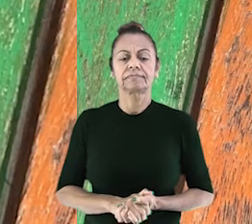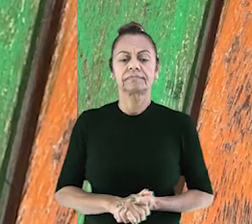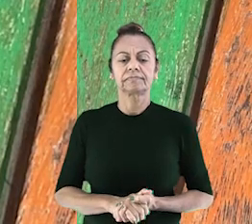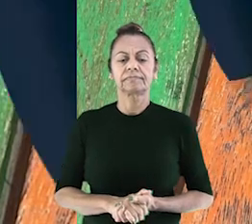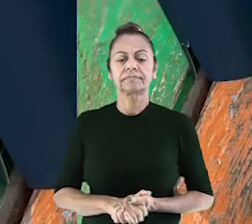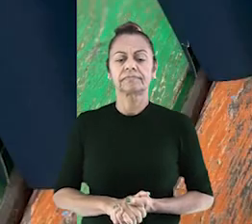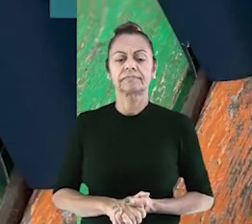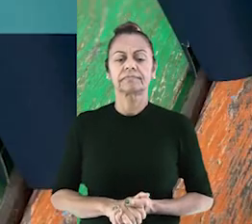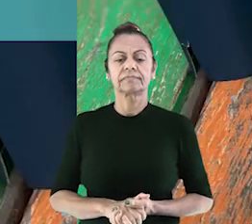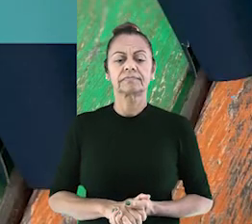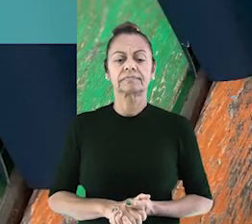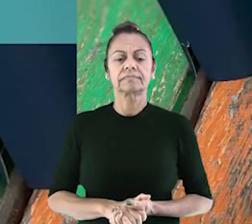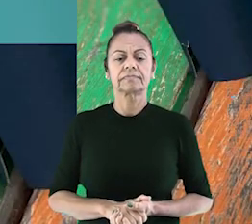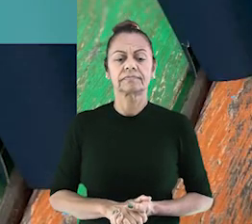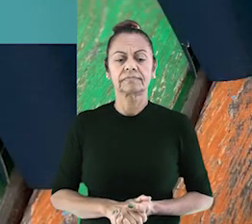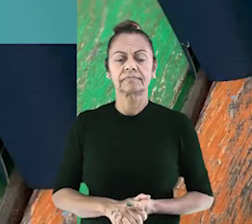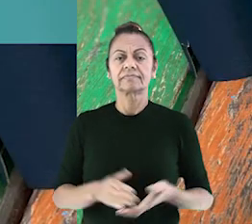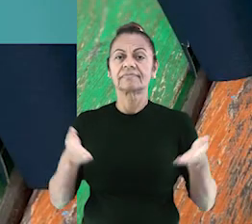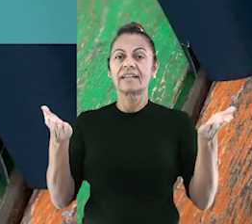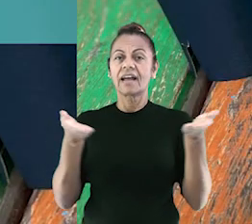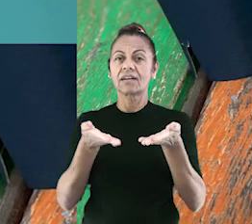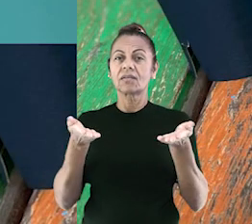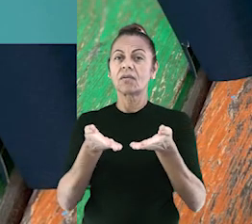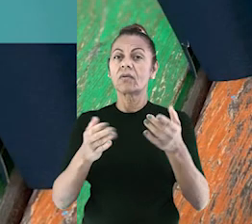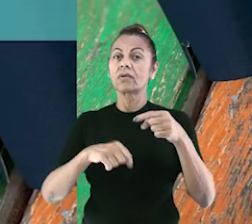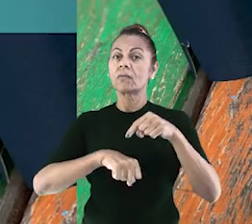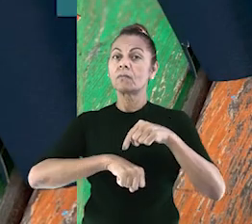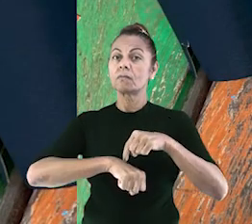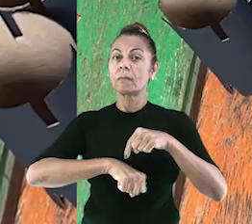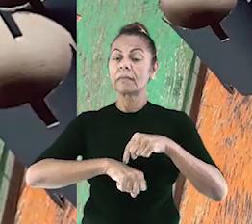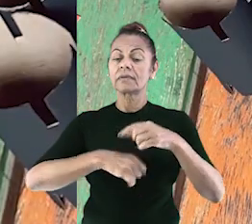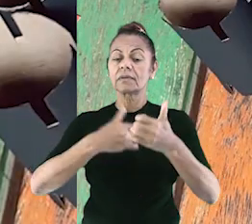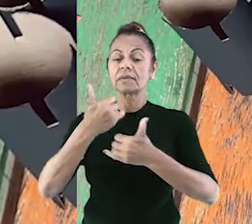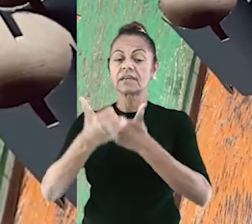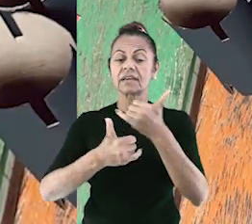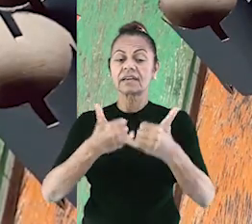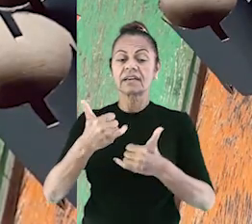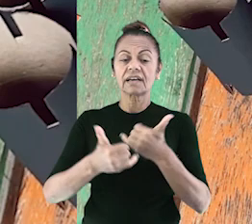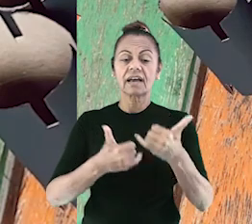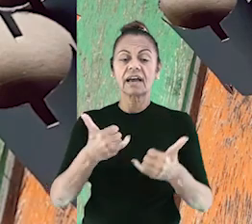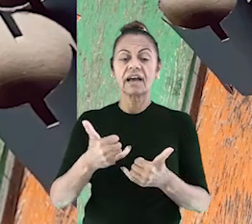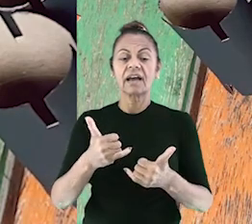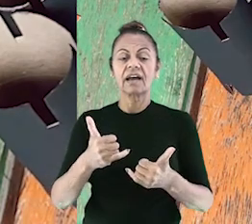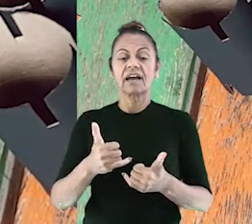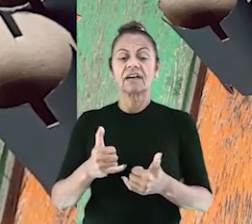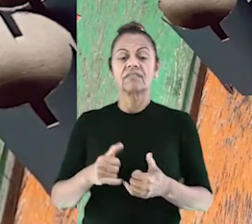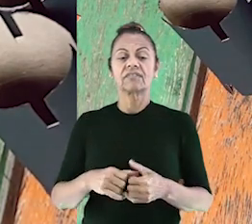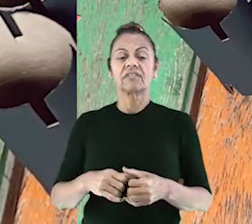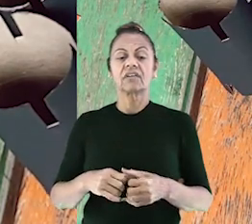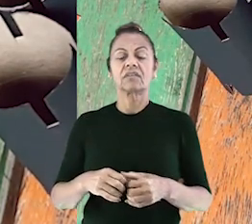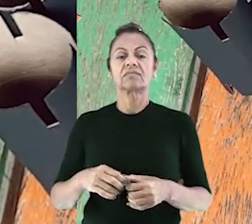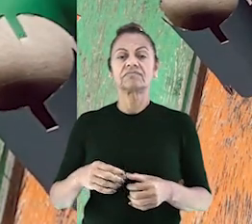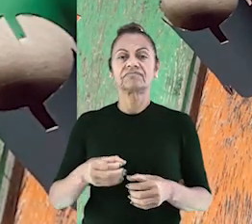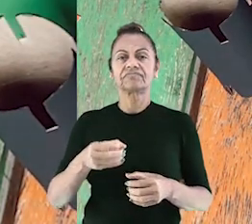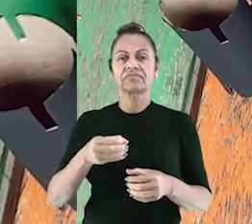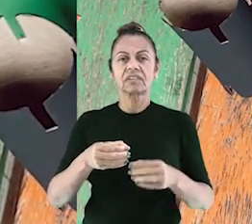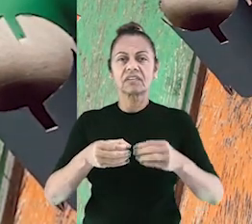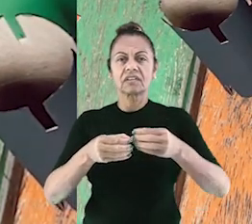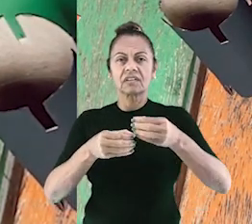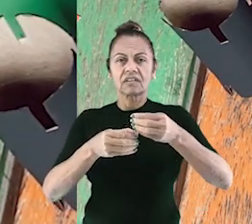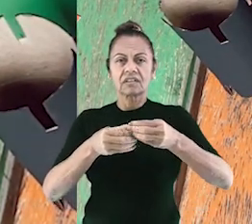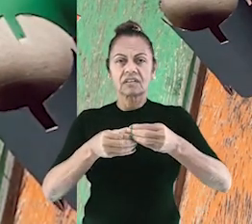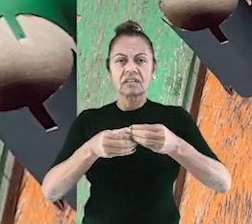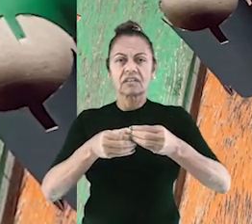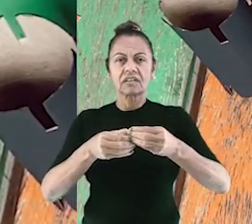é muito fácil de fazer. Agora é hora de brincar. Depois que você cortou tudo, vamos tentar